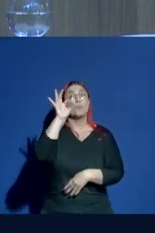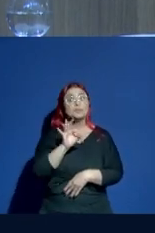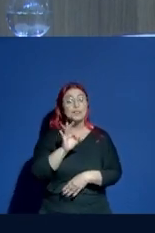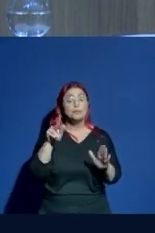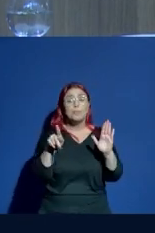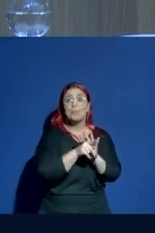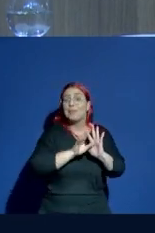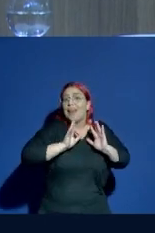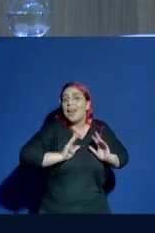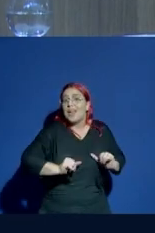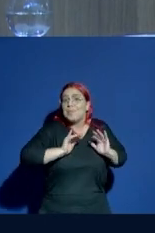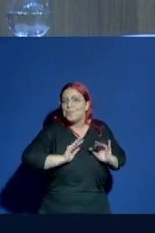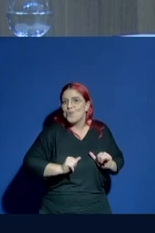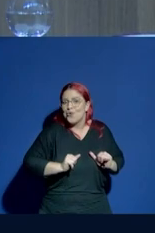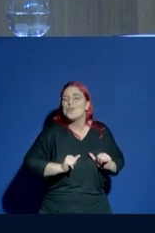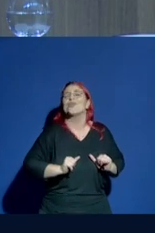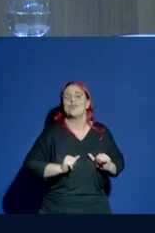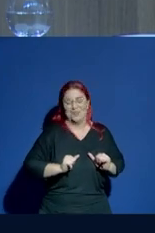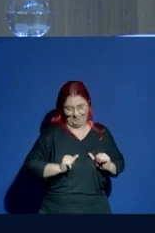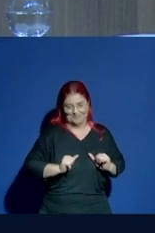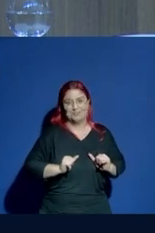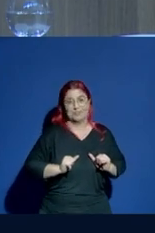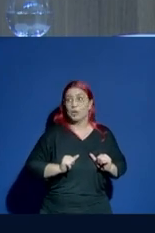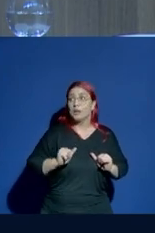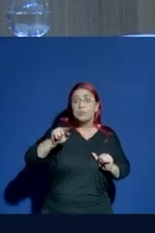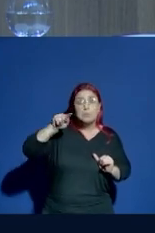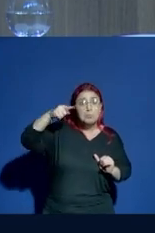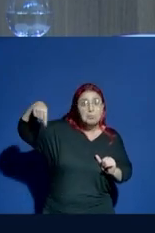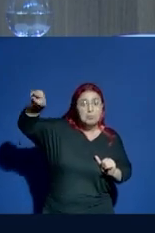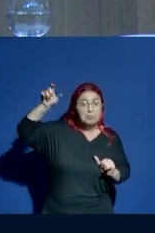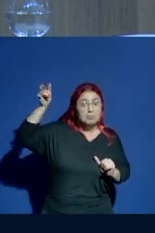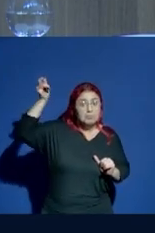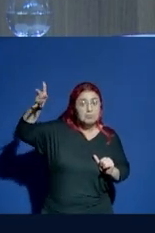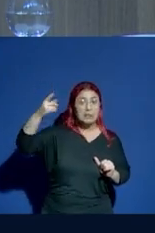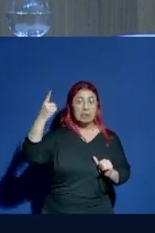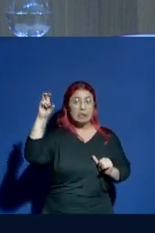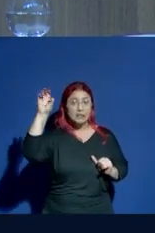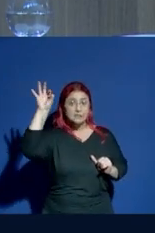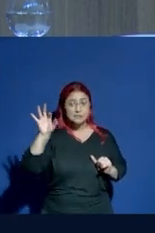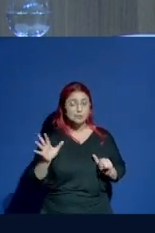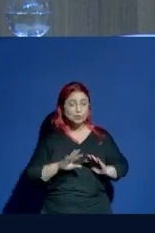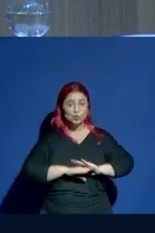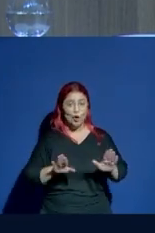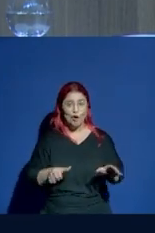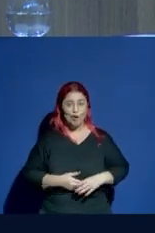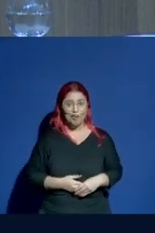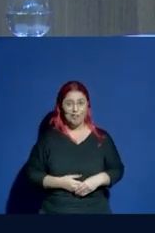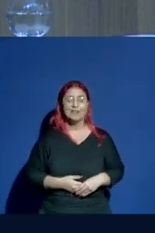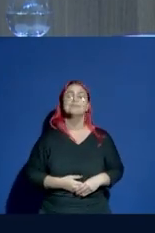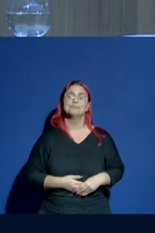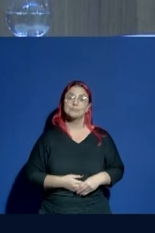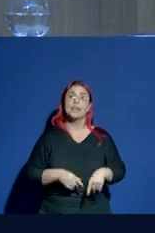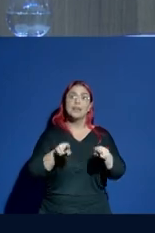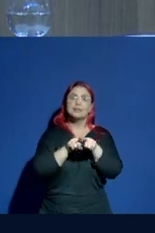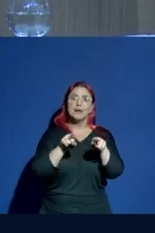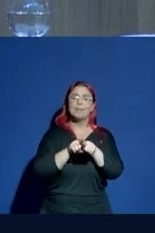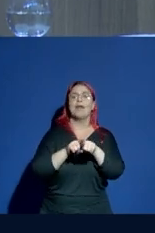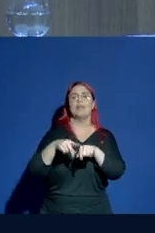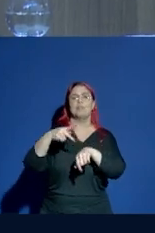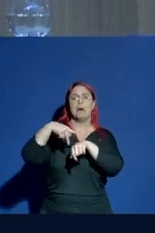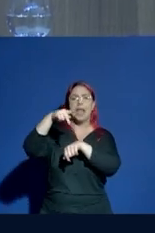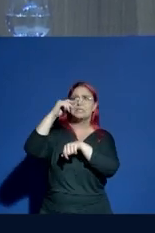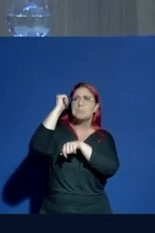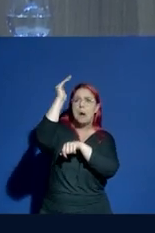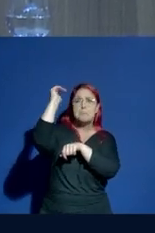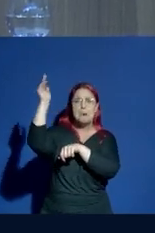limpa onde a média do mundo é 15 e aí há uma grande expectativa inclusive dos países do sul